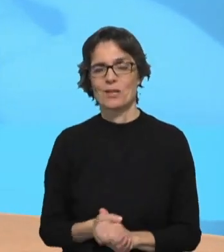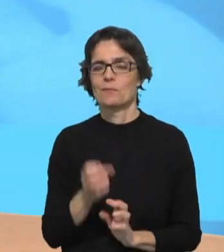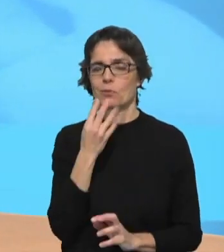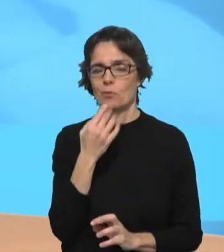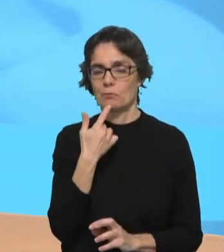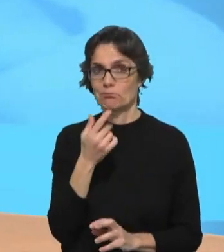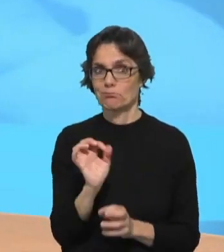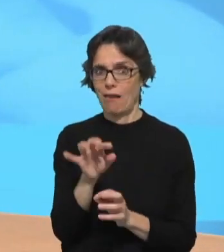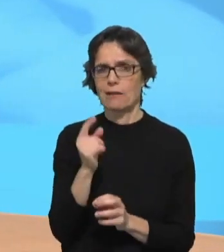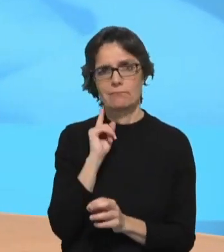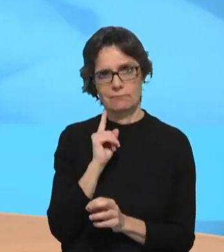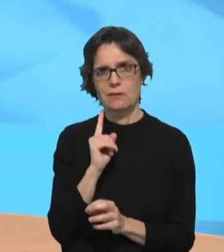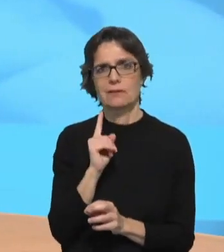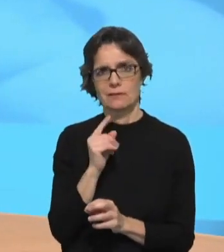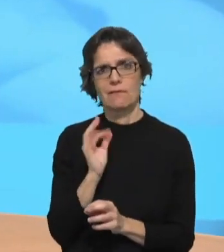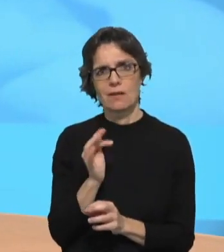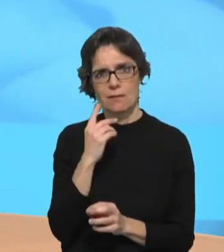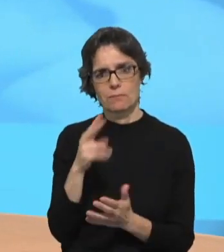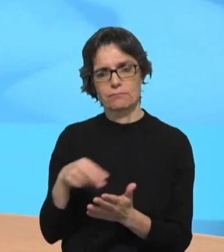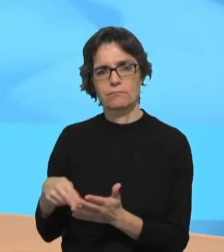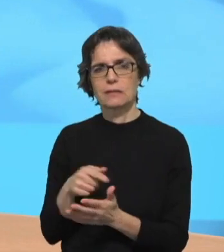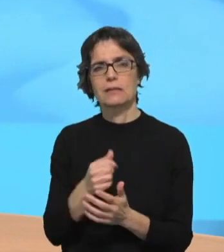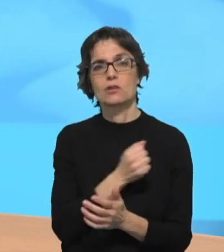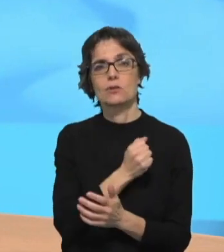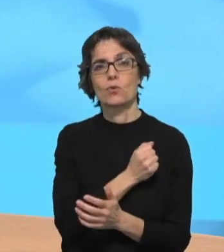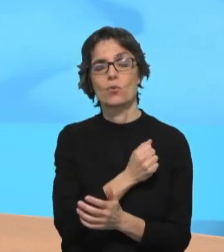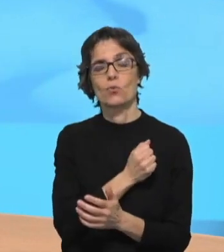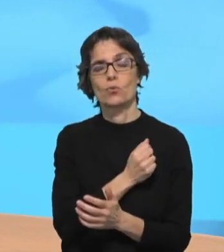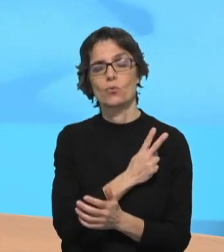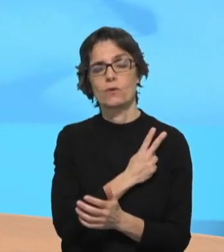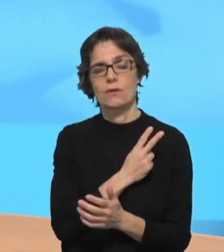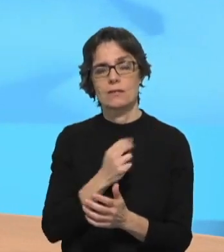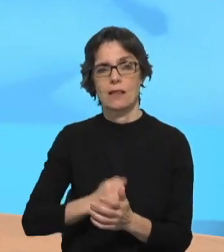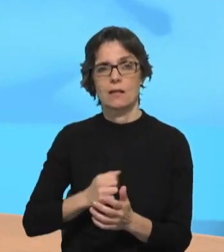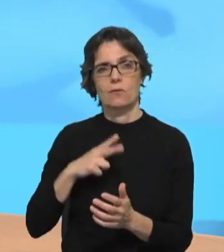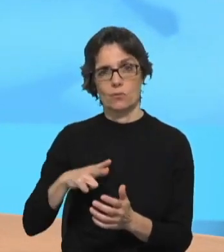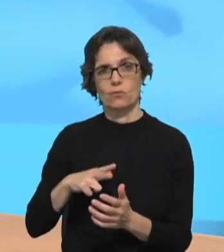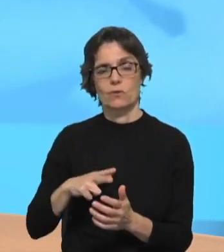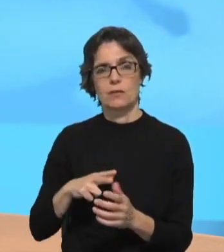contributos importantes e estão disponíveis pela Universidade Católica Portuguesa Editora.